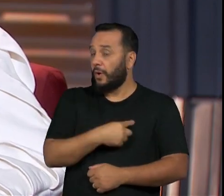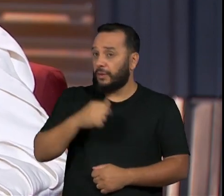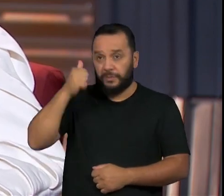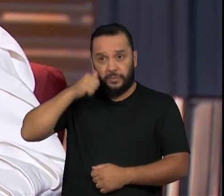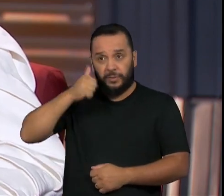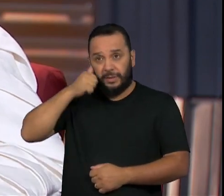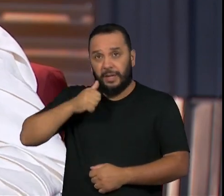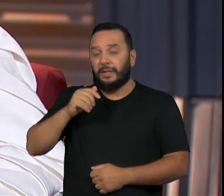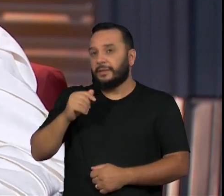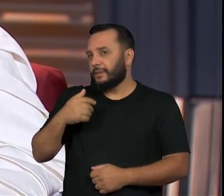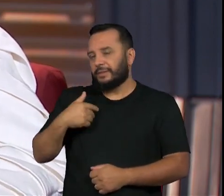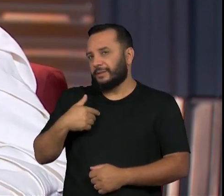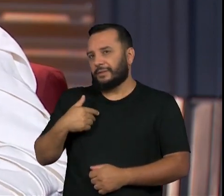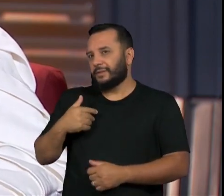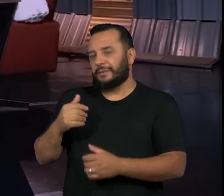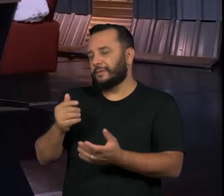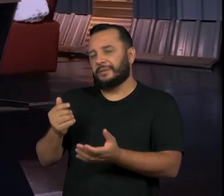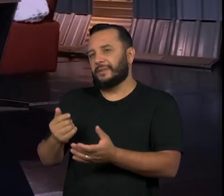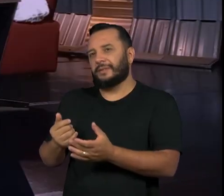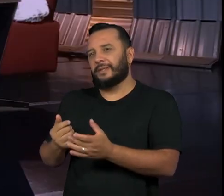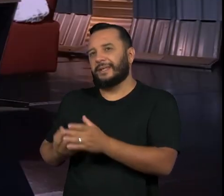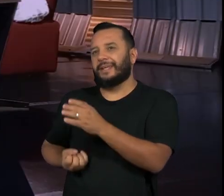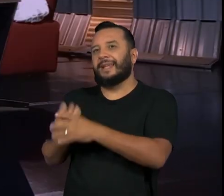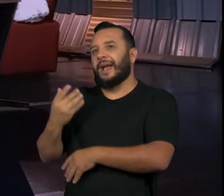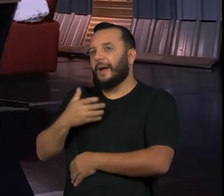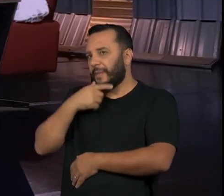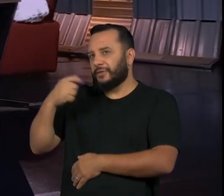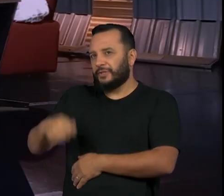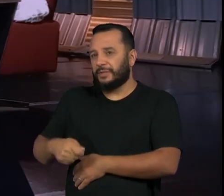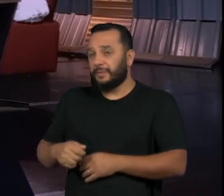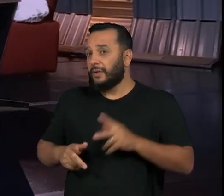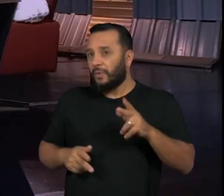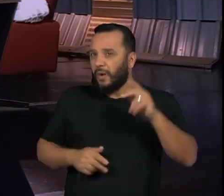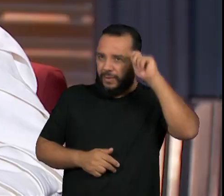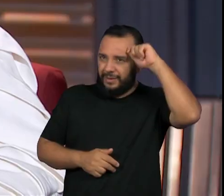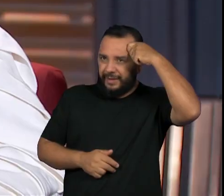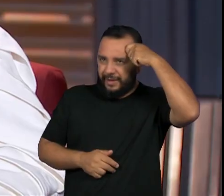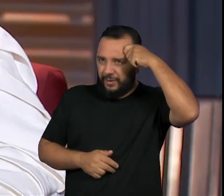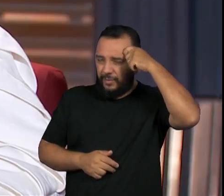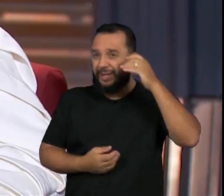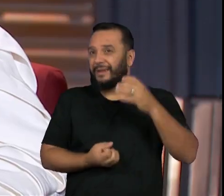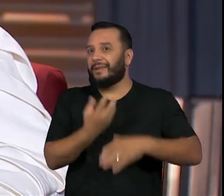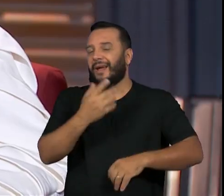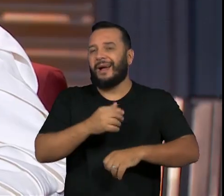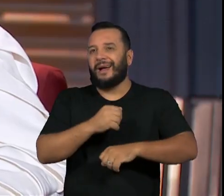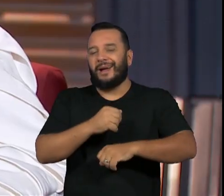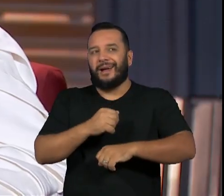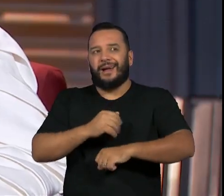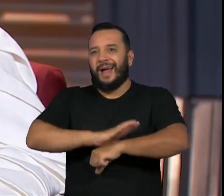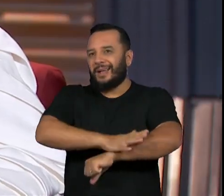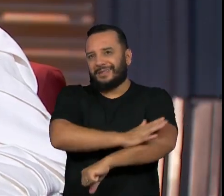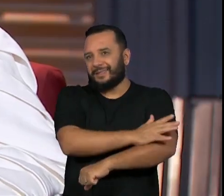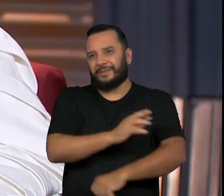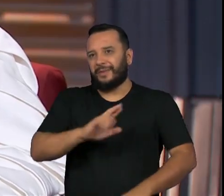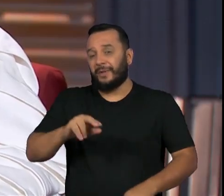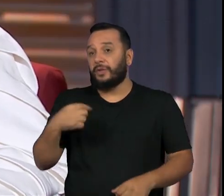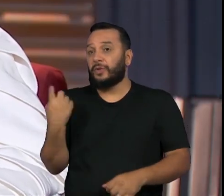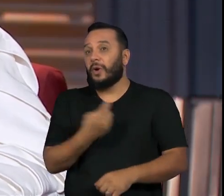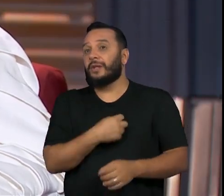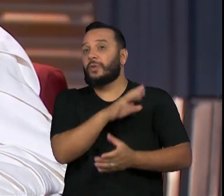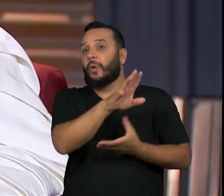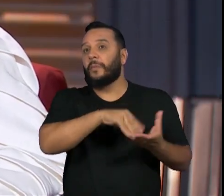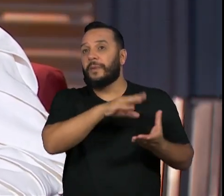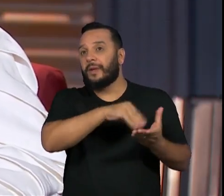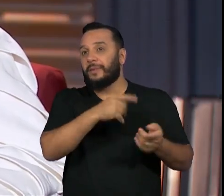o machismo, assim como pessoas negras não vão produzir racismo, mas a gente vai reproduzir, porque esse adestramento é o